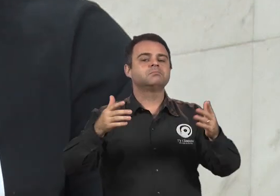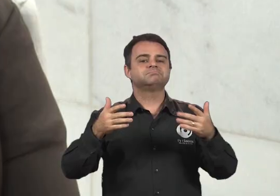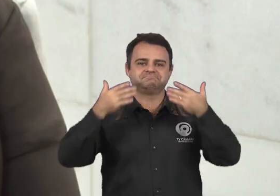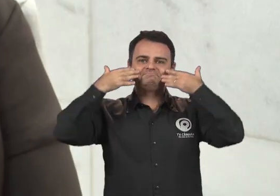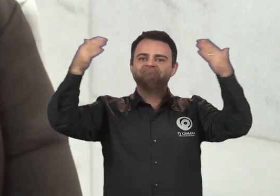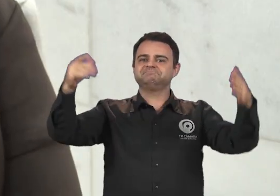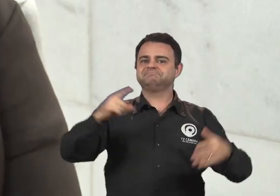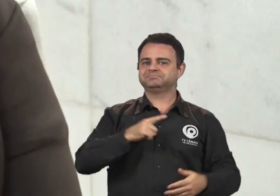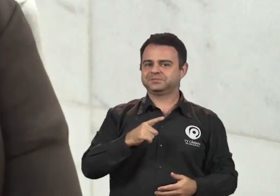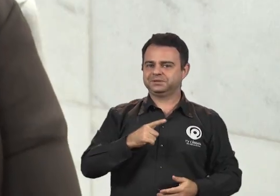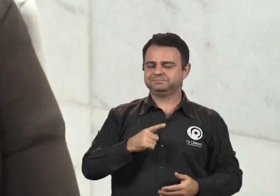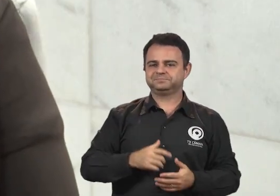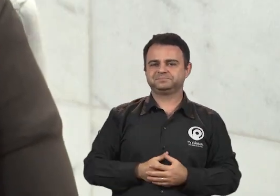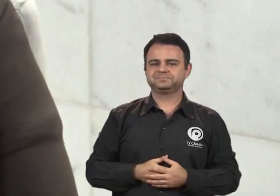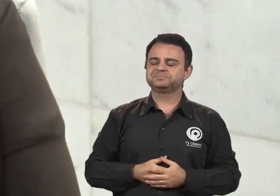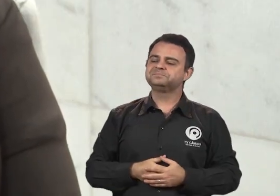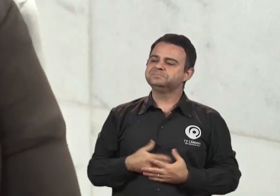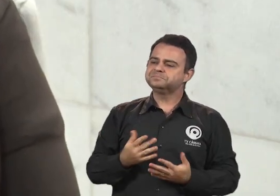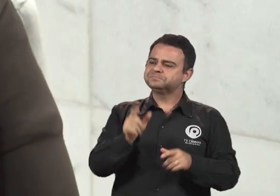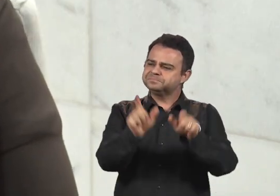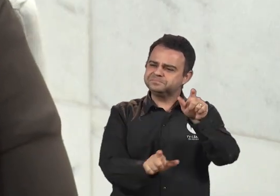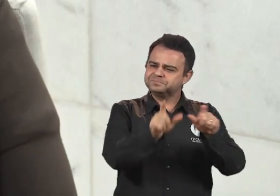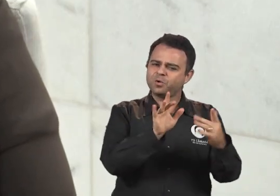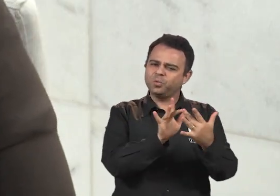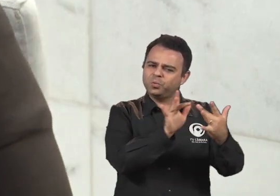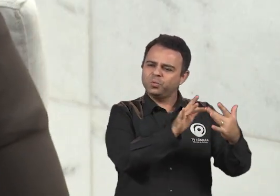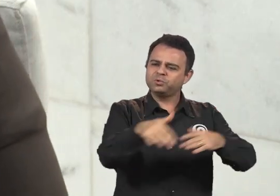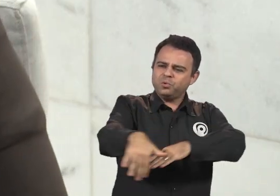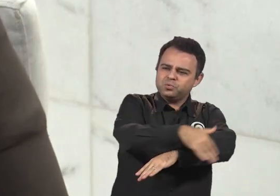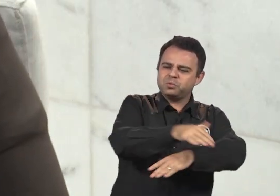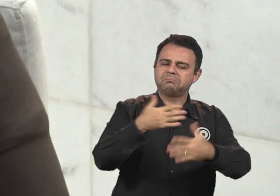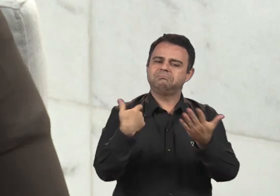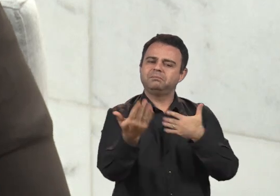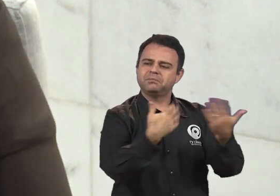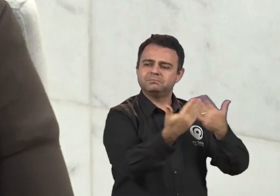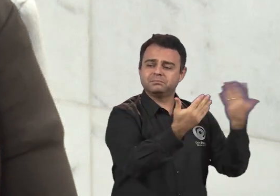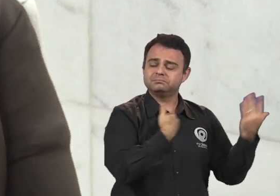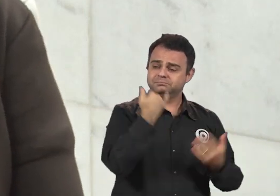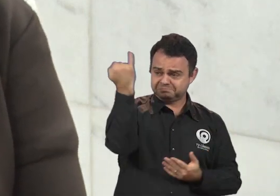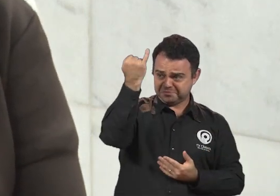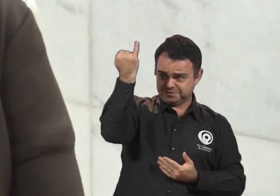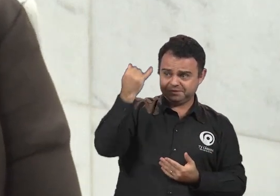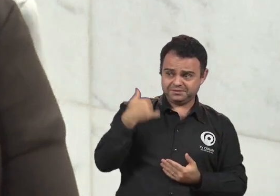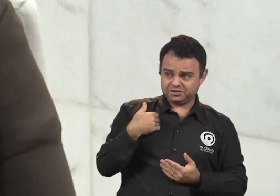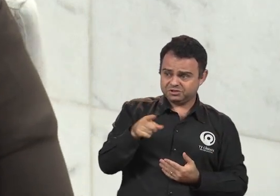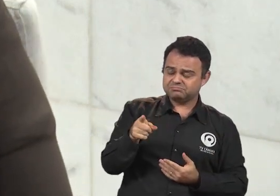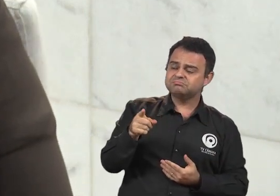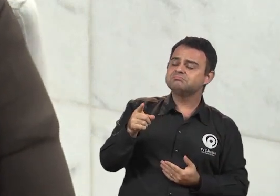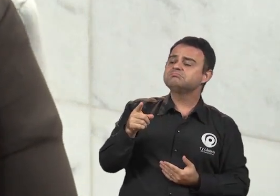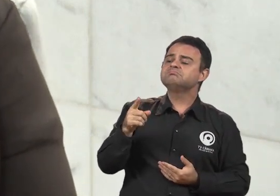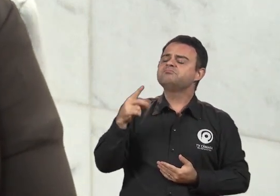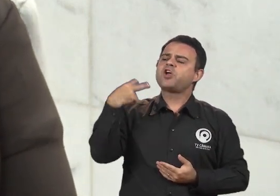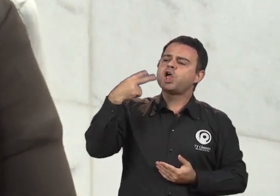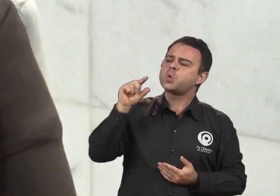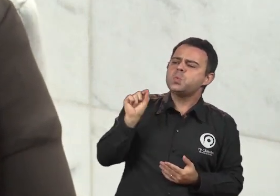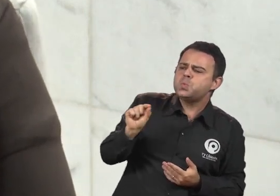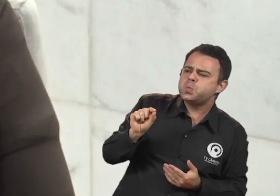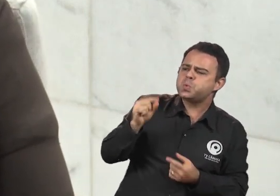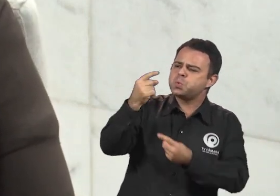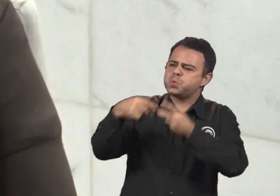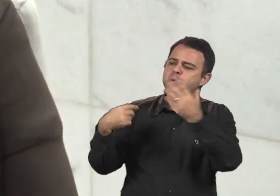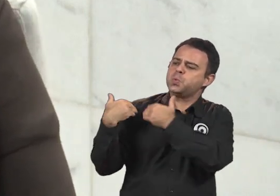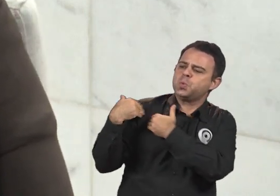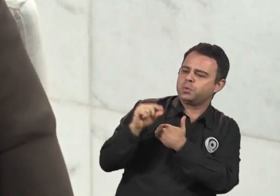população. Bom, esse contato com os munícipes nas ruas é importante até para que eles conheçam melhor a função dos vereadores. Como a gente sempre